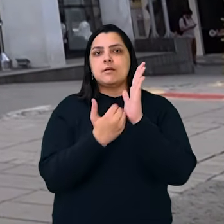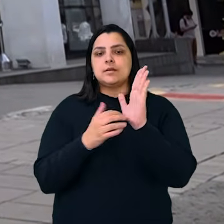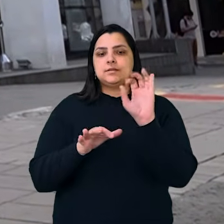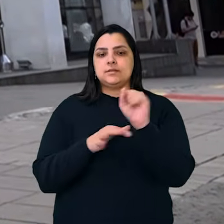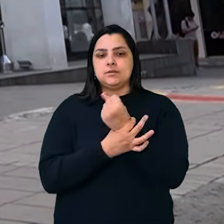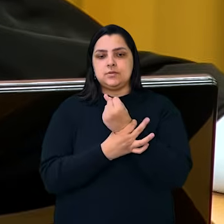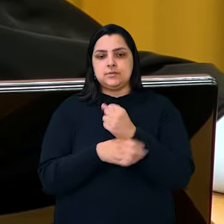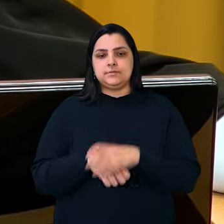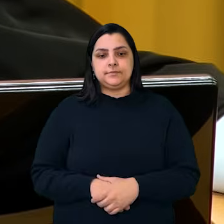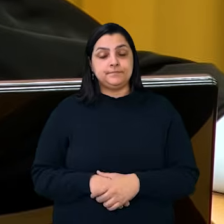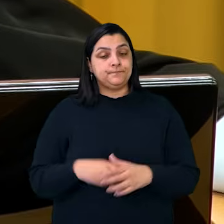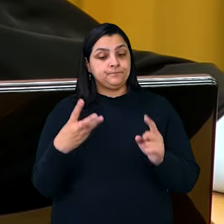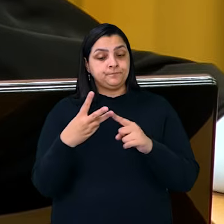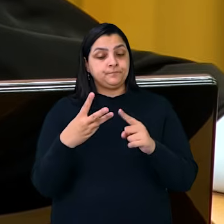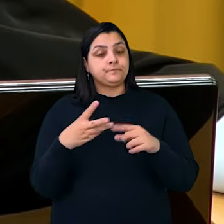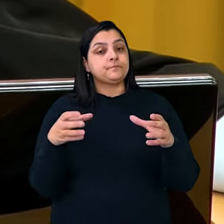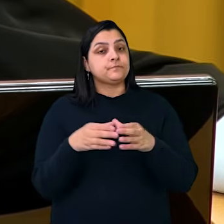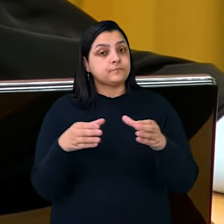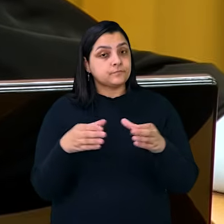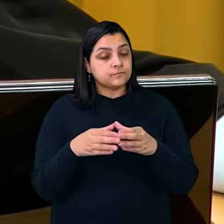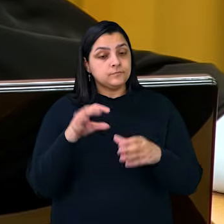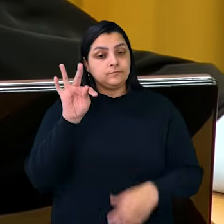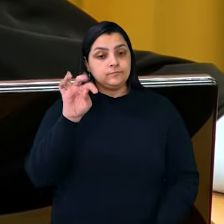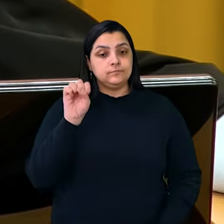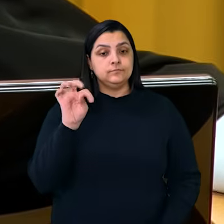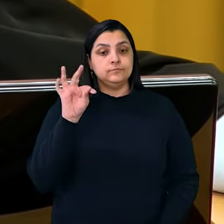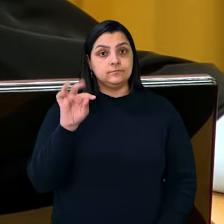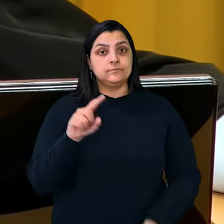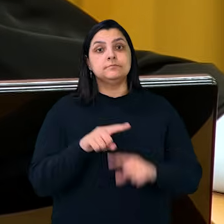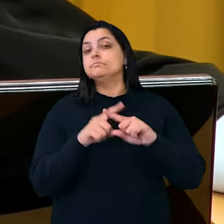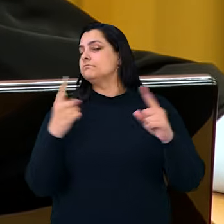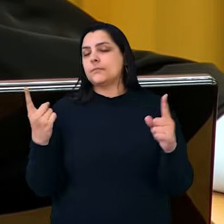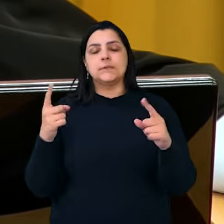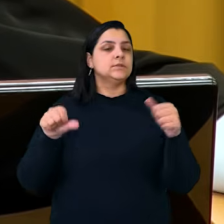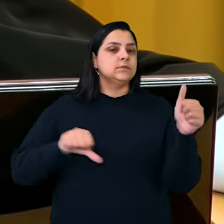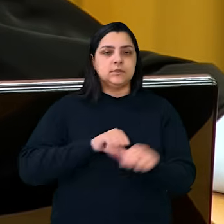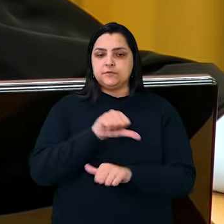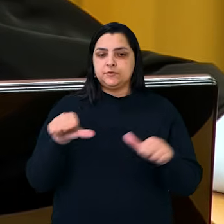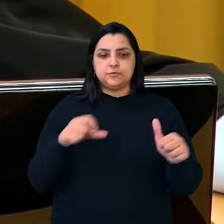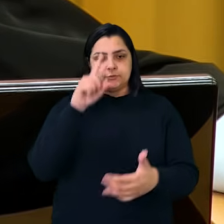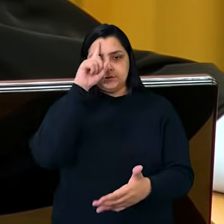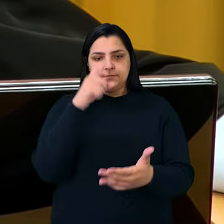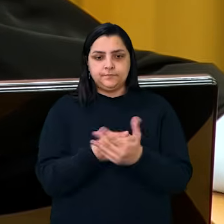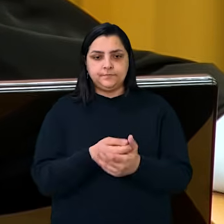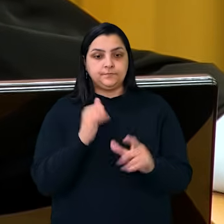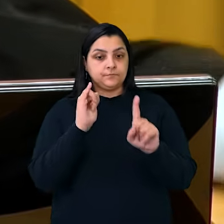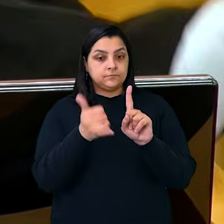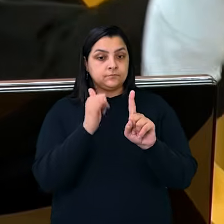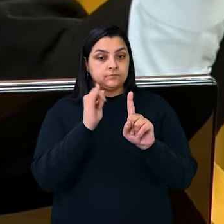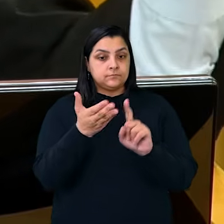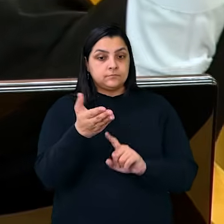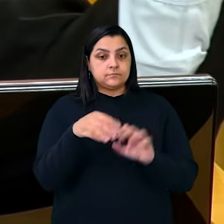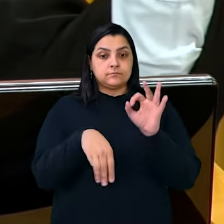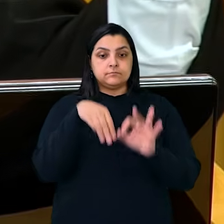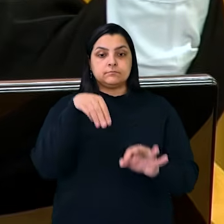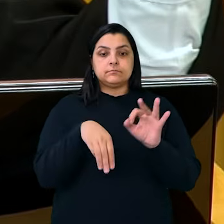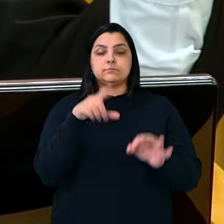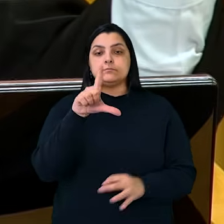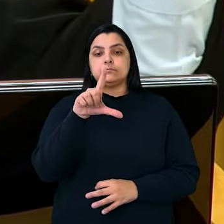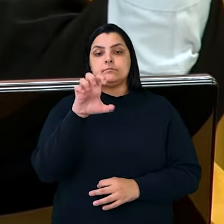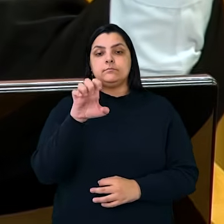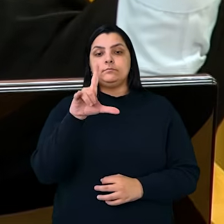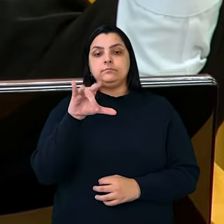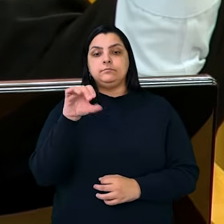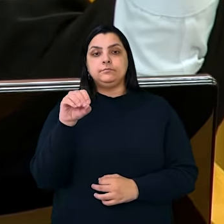de segurança. A 3ª turma do Tribunal Superior do Trabalho, porém, reformou a decisão. O relator do caso foi o ministro